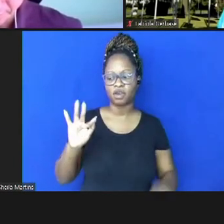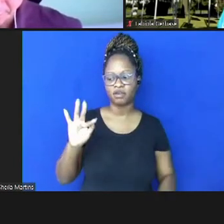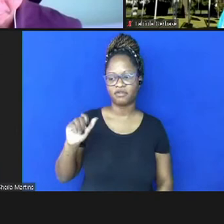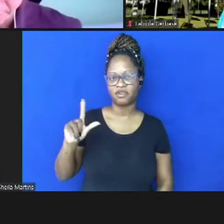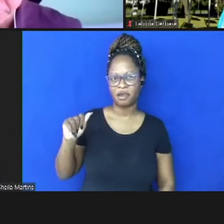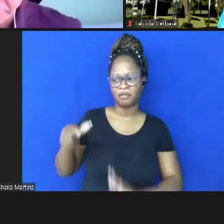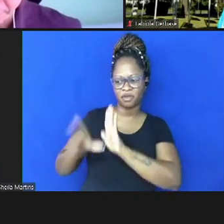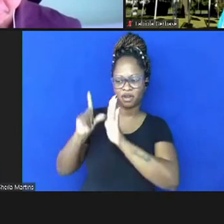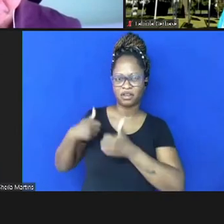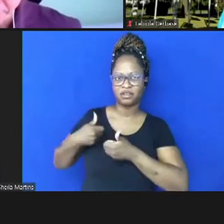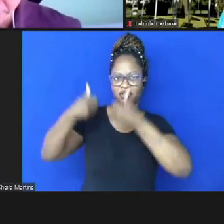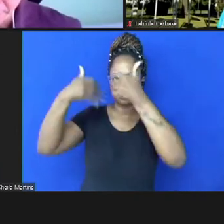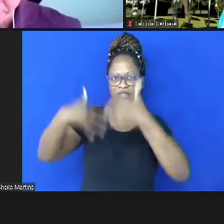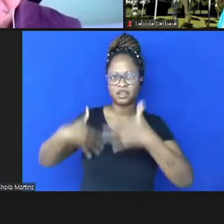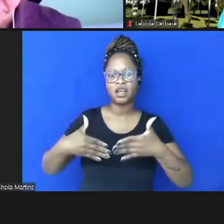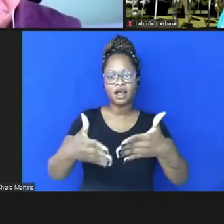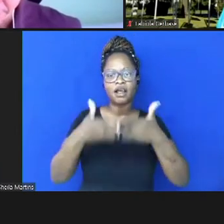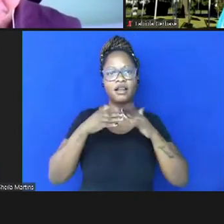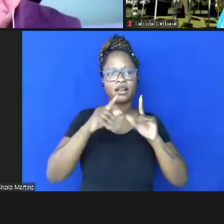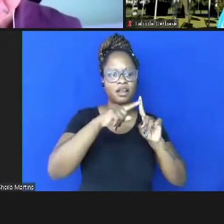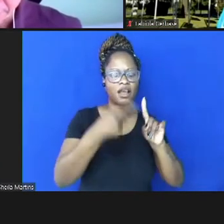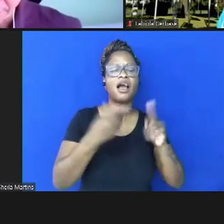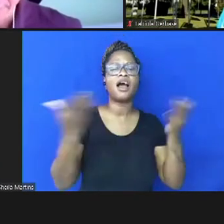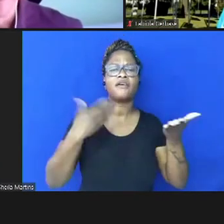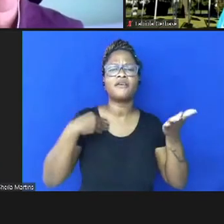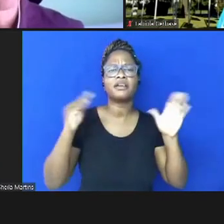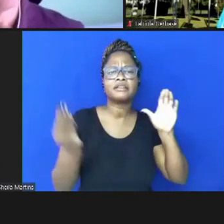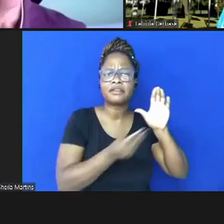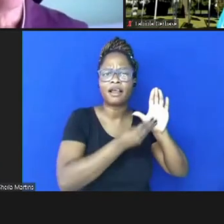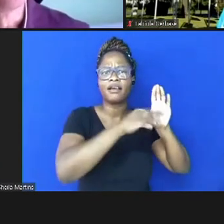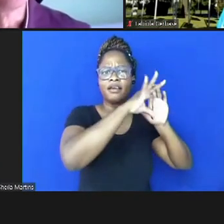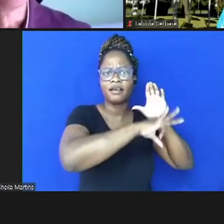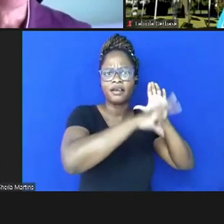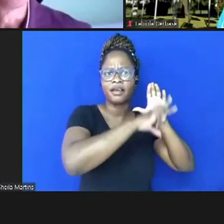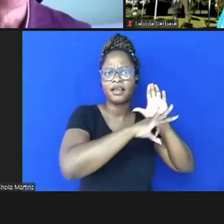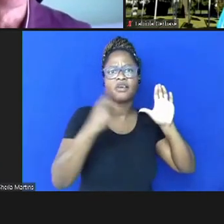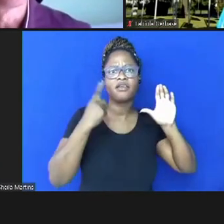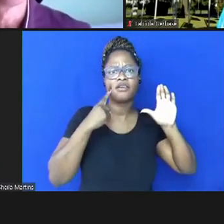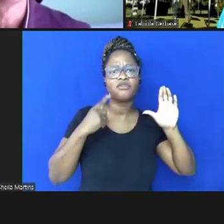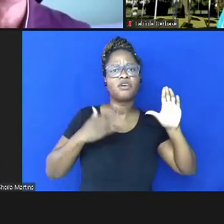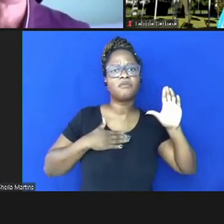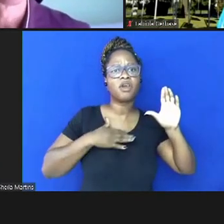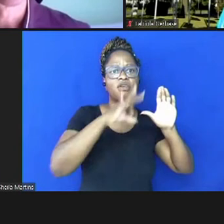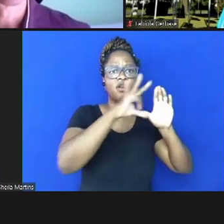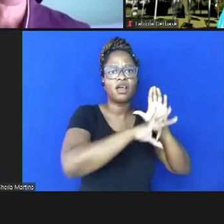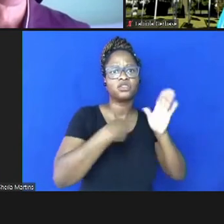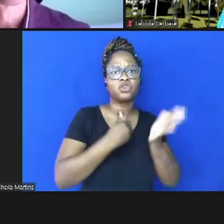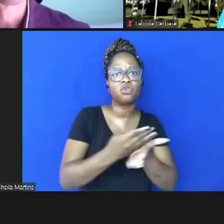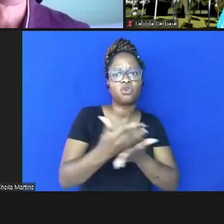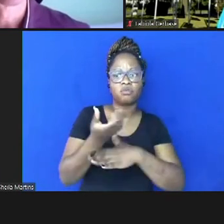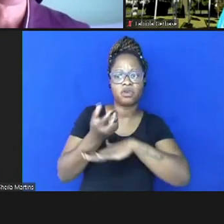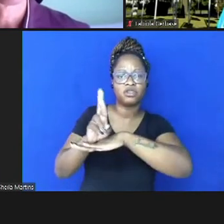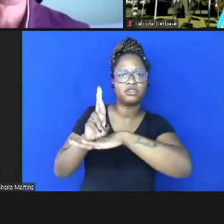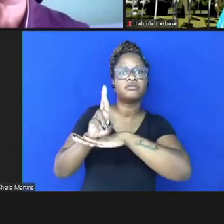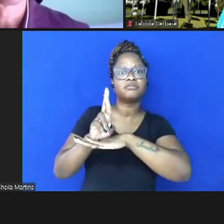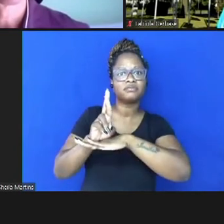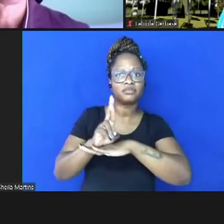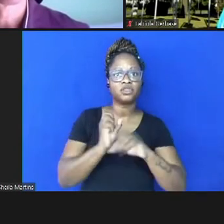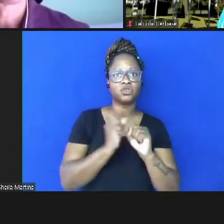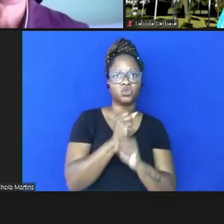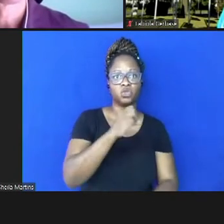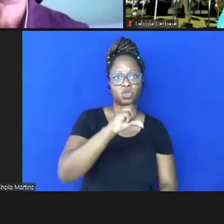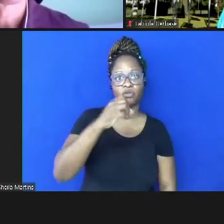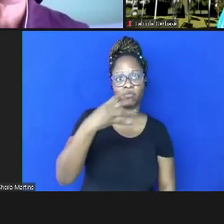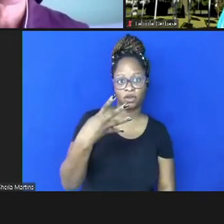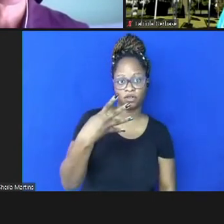da licença maternidade, agora vai poder estar no Lattes. Quem entrar no meu Lattes vai ver que eu comecei o meu doutorado em 94,